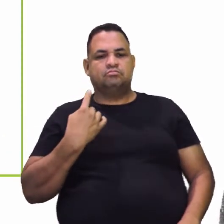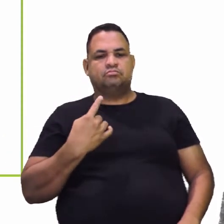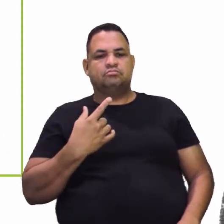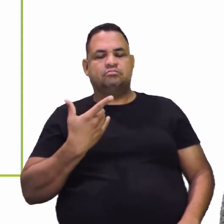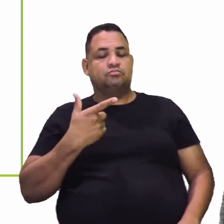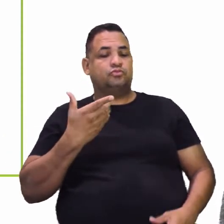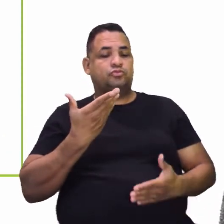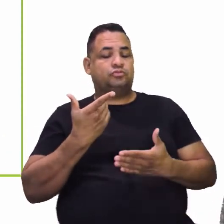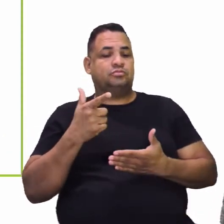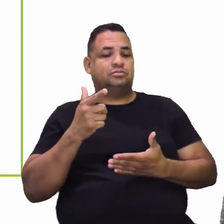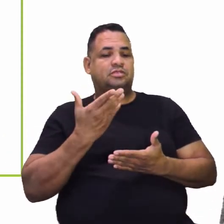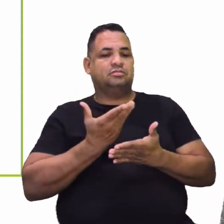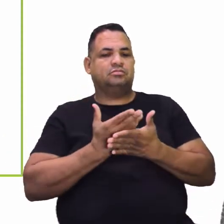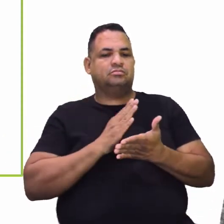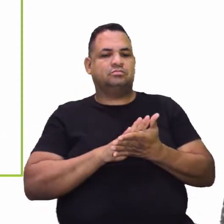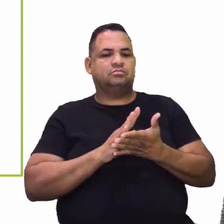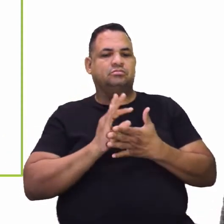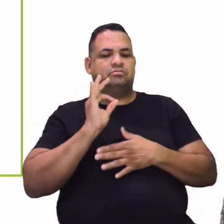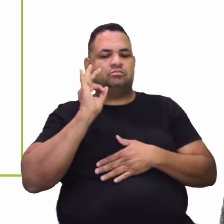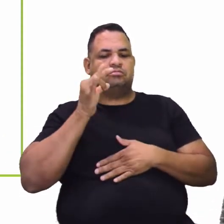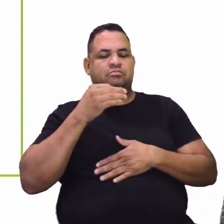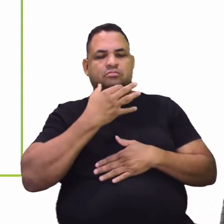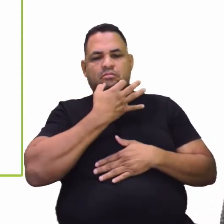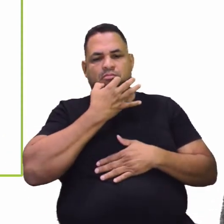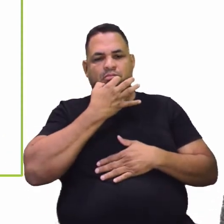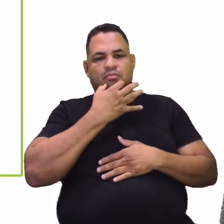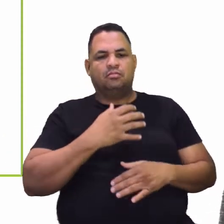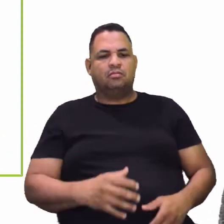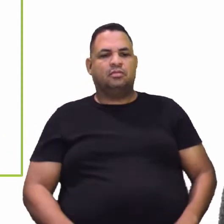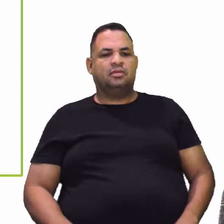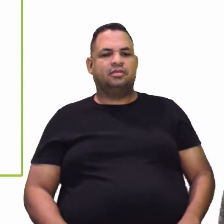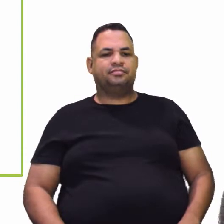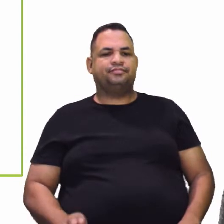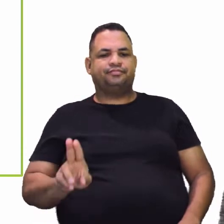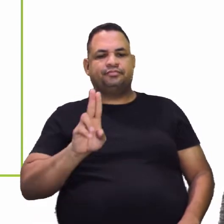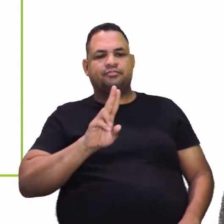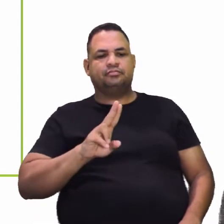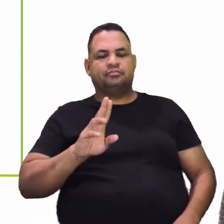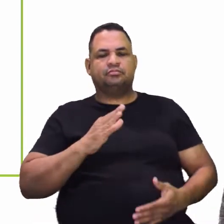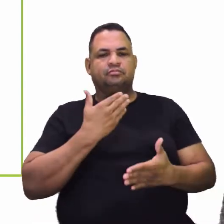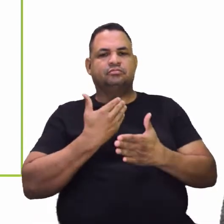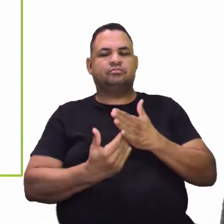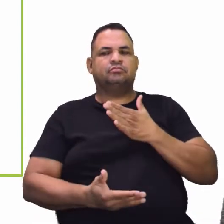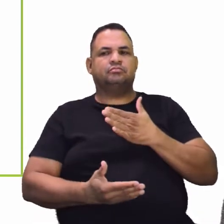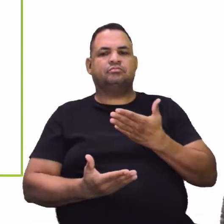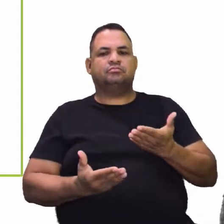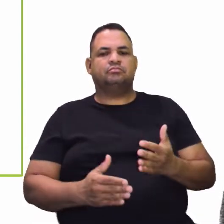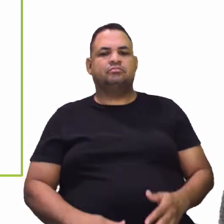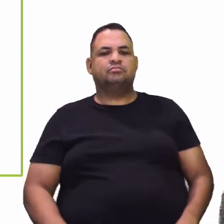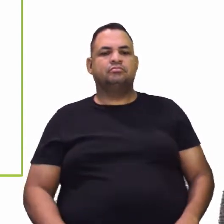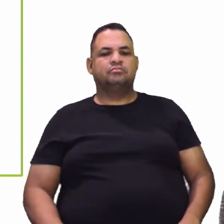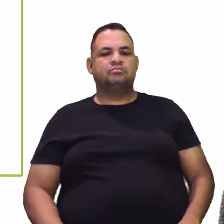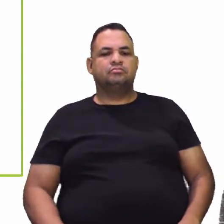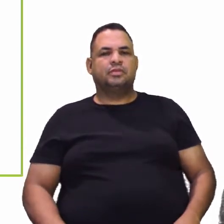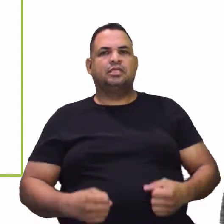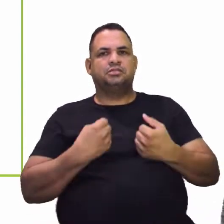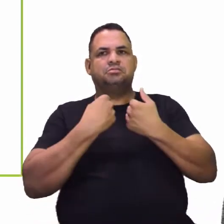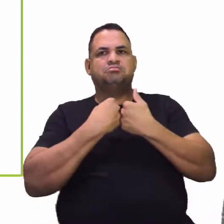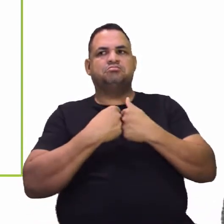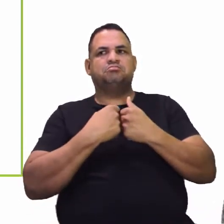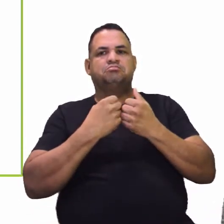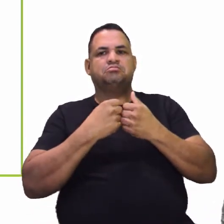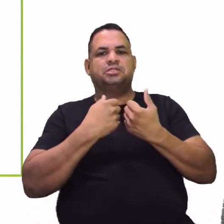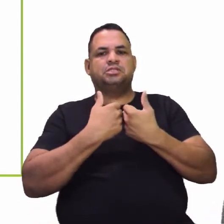uma tradução exatamente correta para o inglês, assim, porque a palavra miss ela é usada para dizer que eu perdi alguma coisa. Ah, eu perdi o ônibus, I